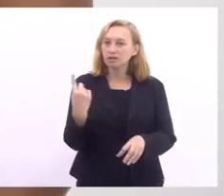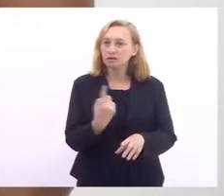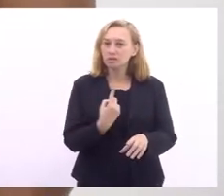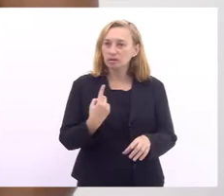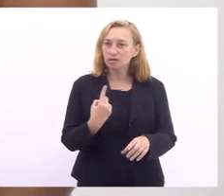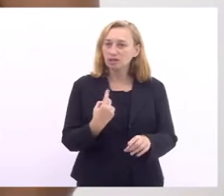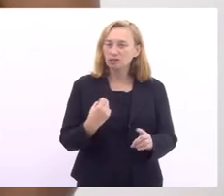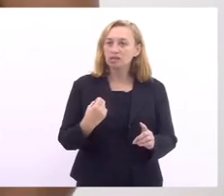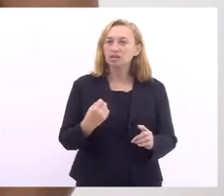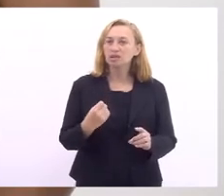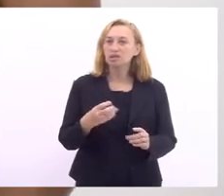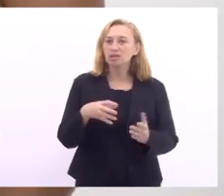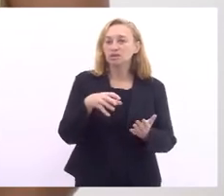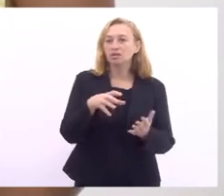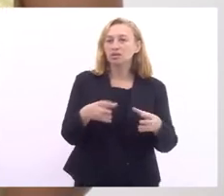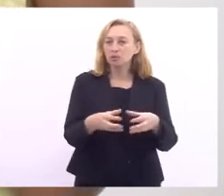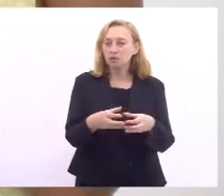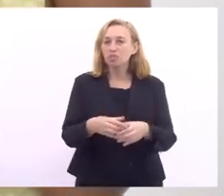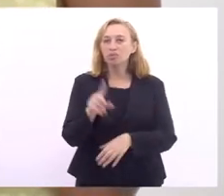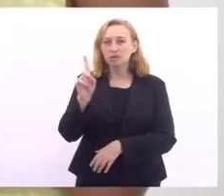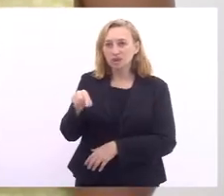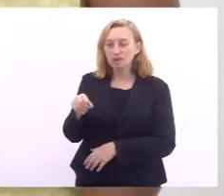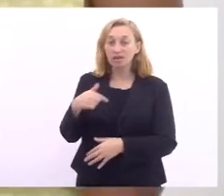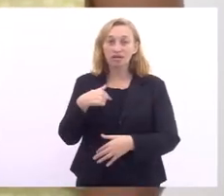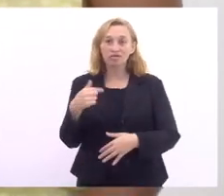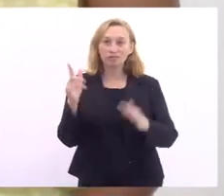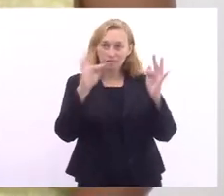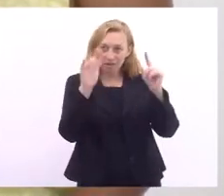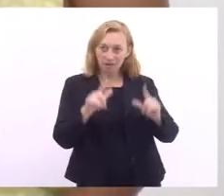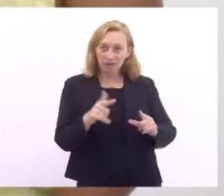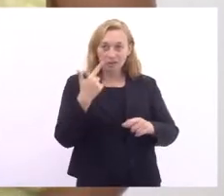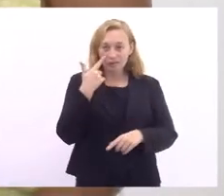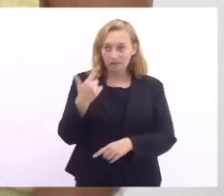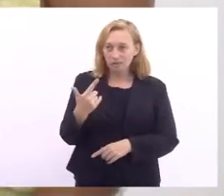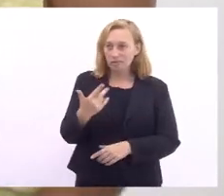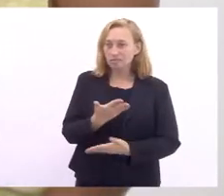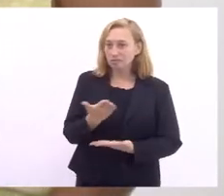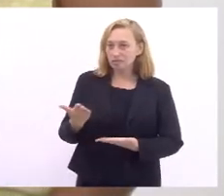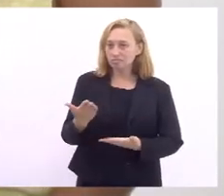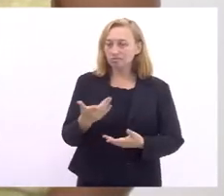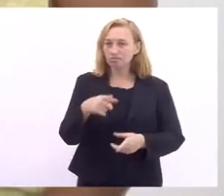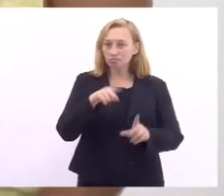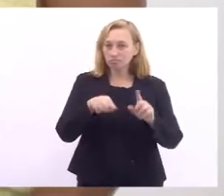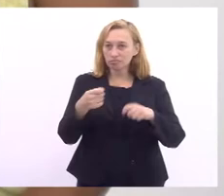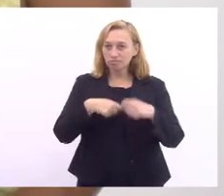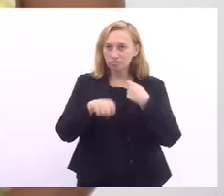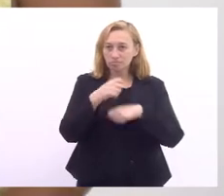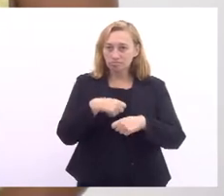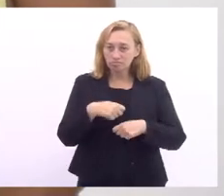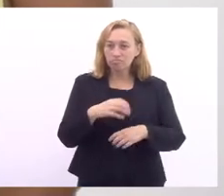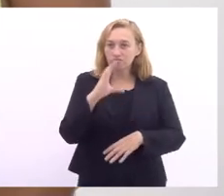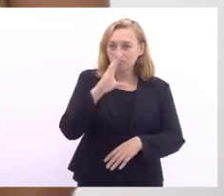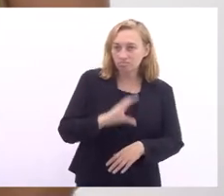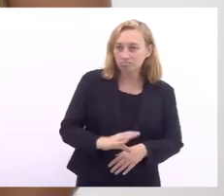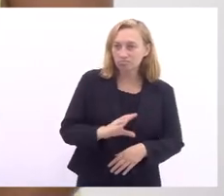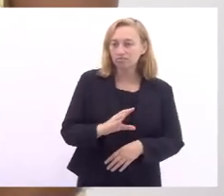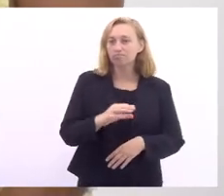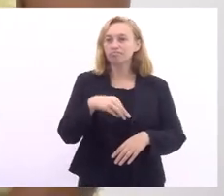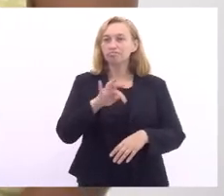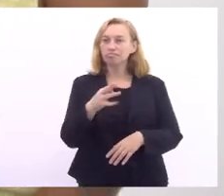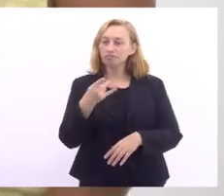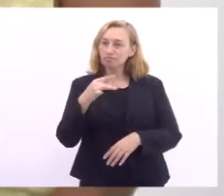nossa rede né eu eu me realizo como Ellen vence como economista como o cidadão Metropolitano e